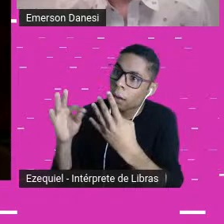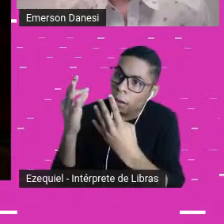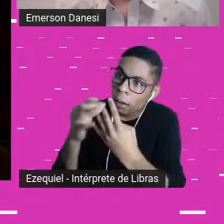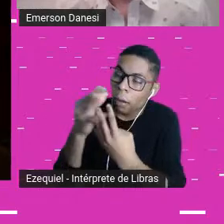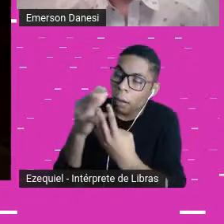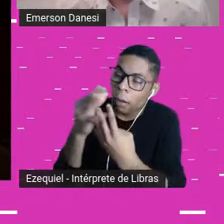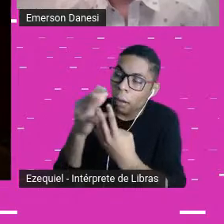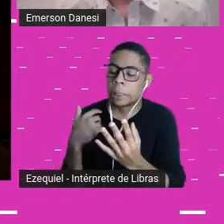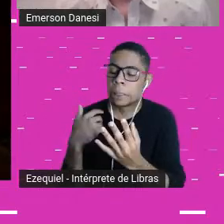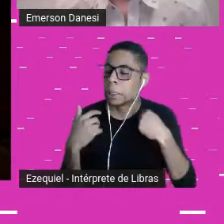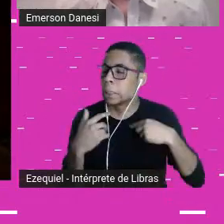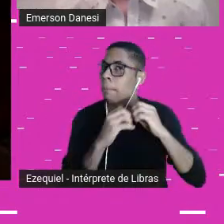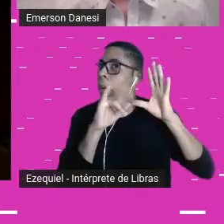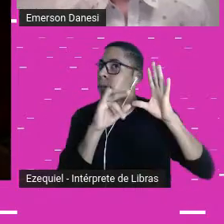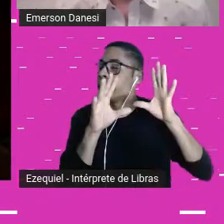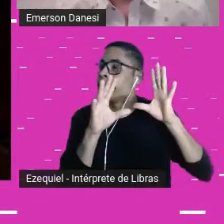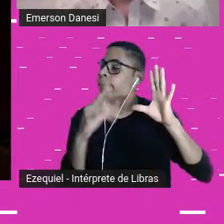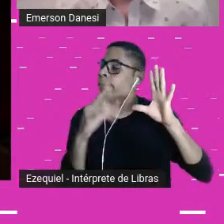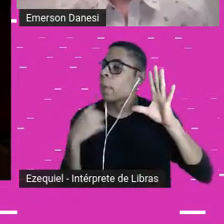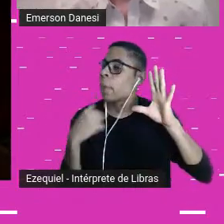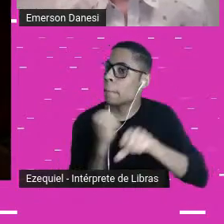do baúzinho ali, preparar tudo